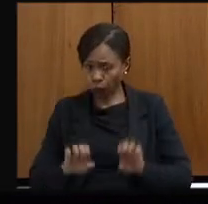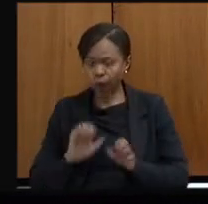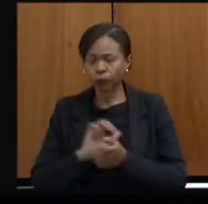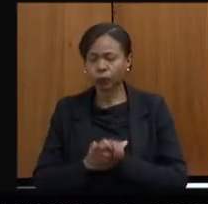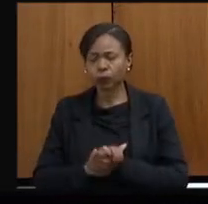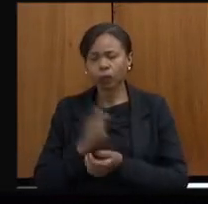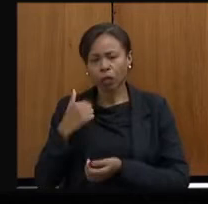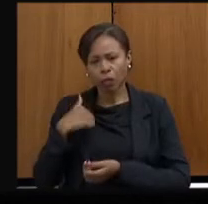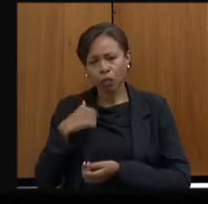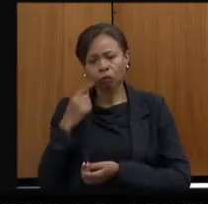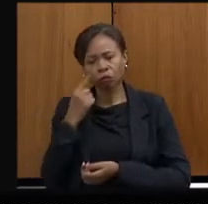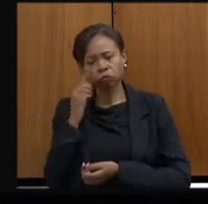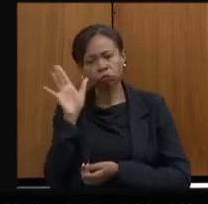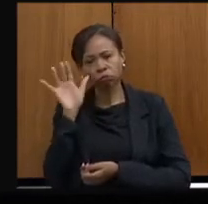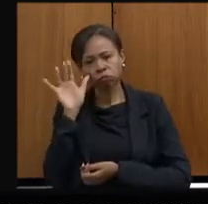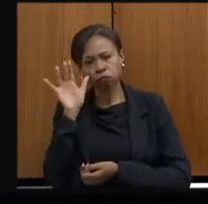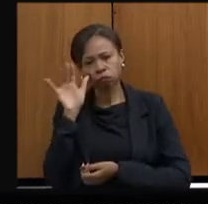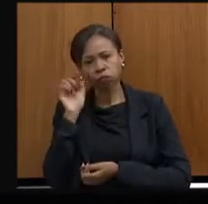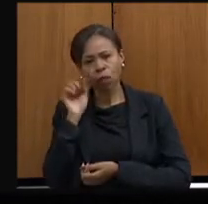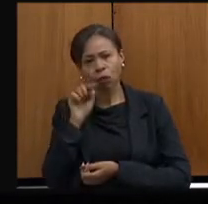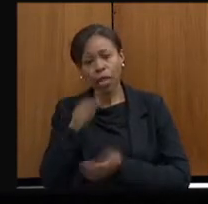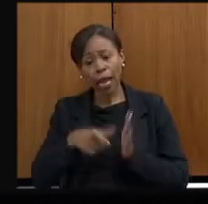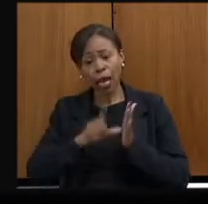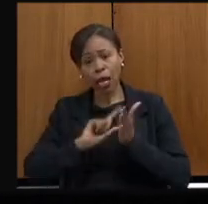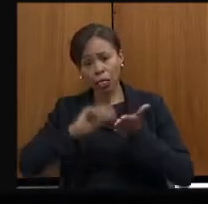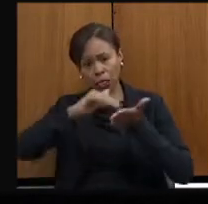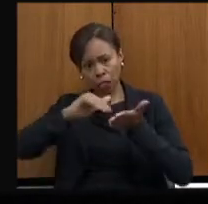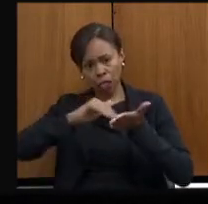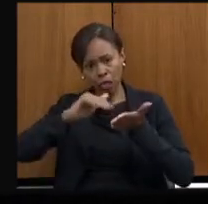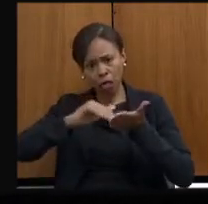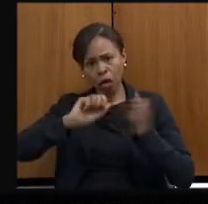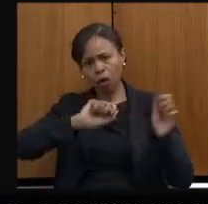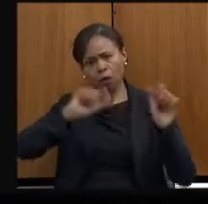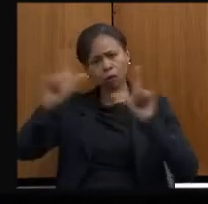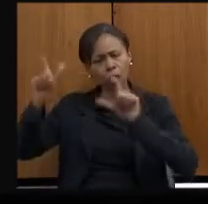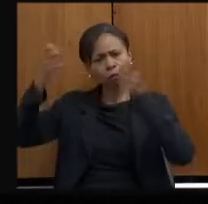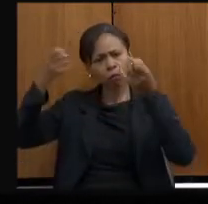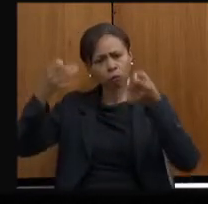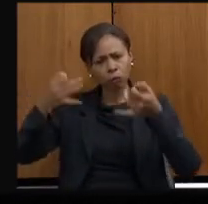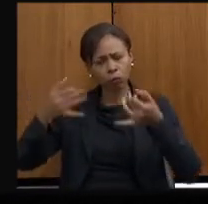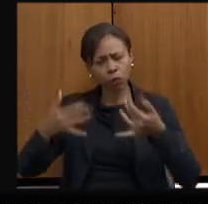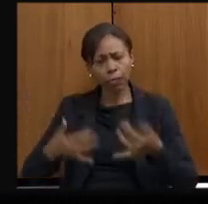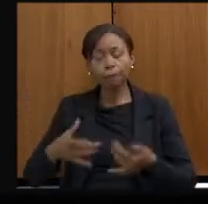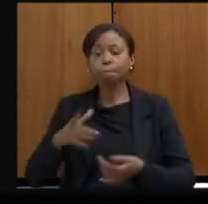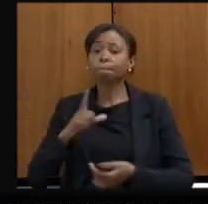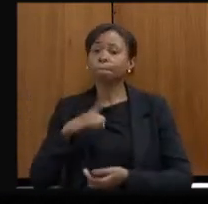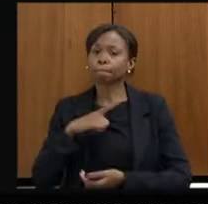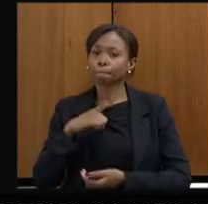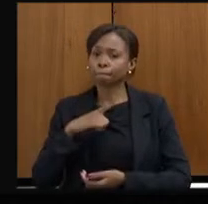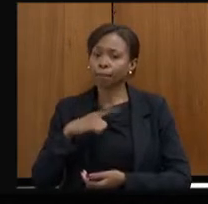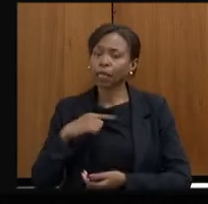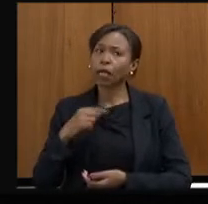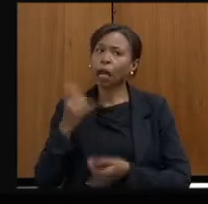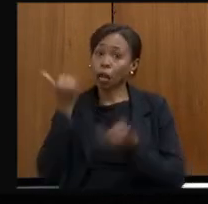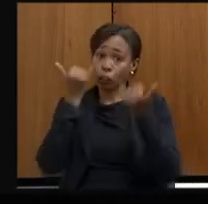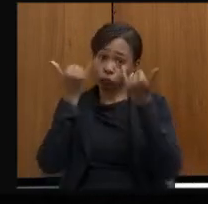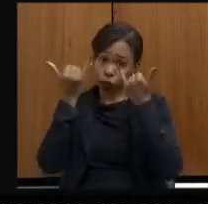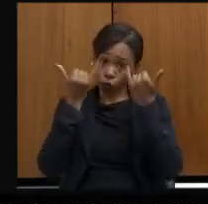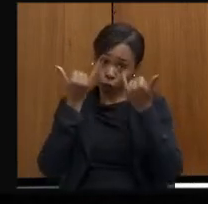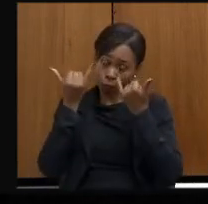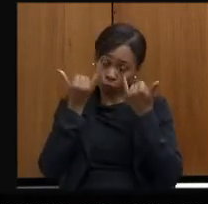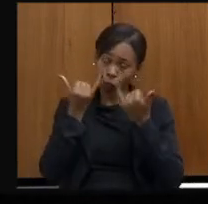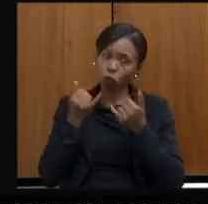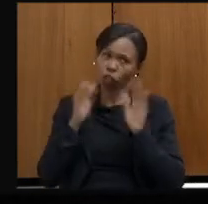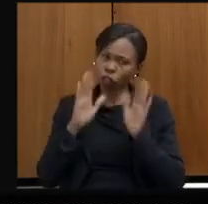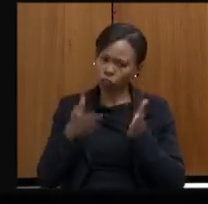acompanhei atentamente a exposição da secretária, e nós temos, e os dados apresentados revelam